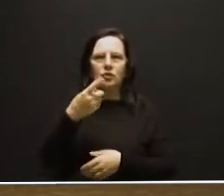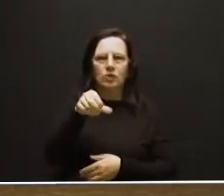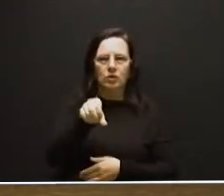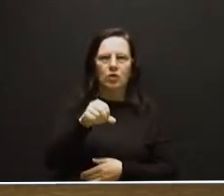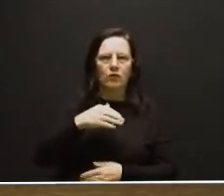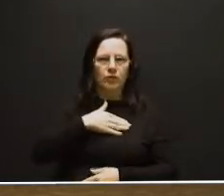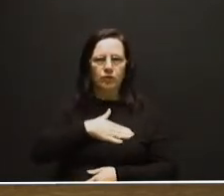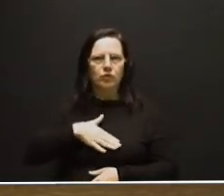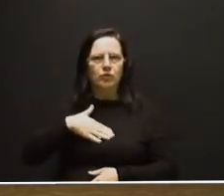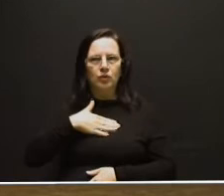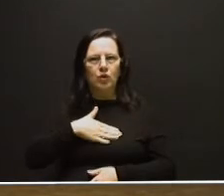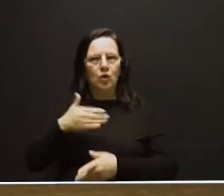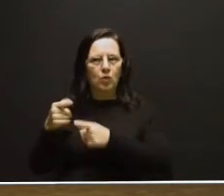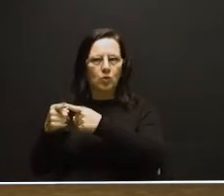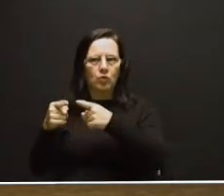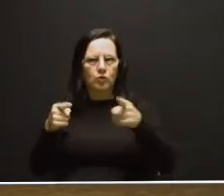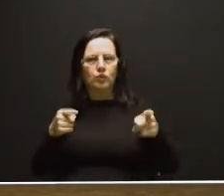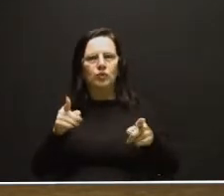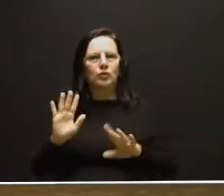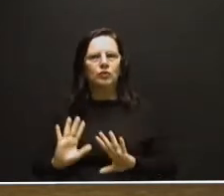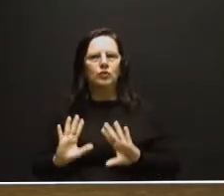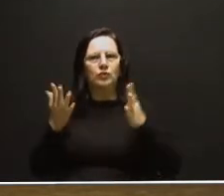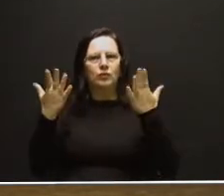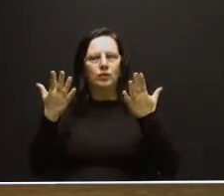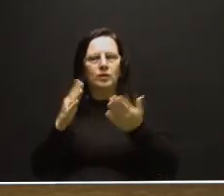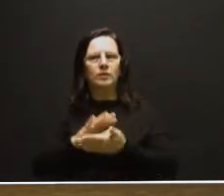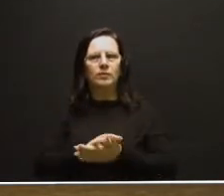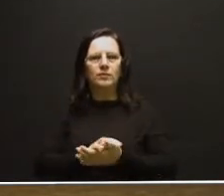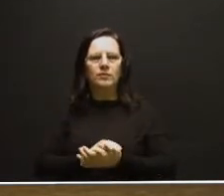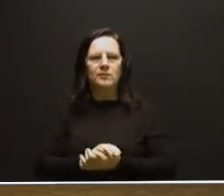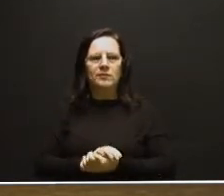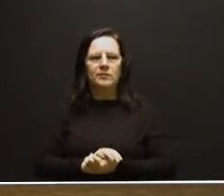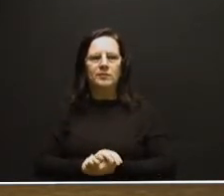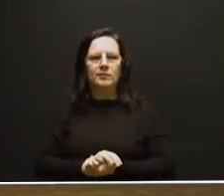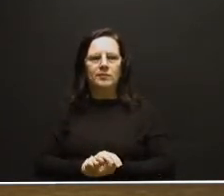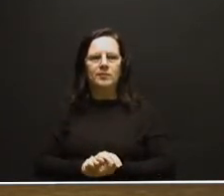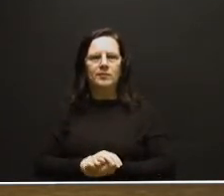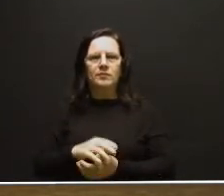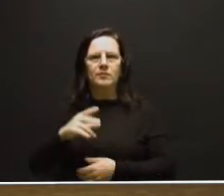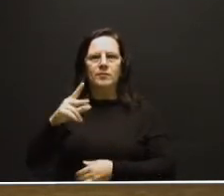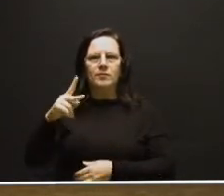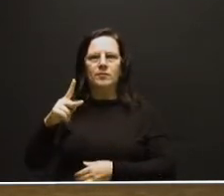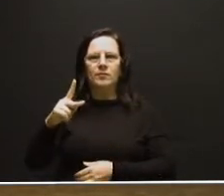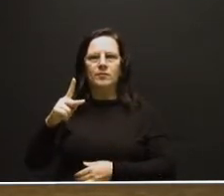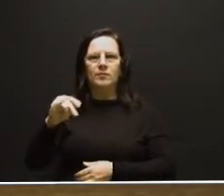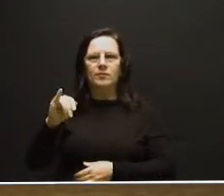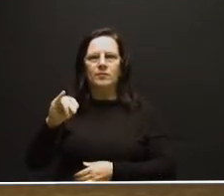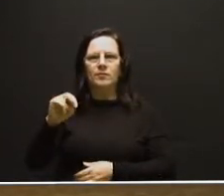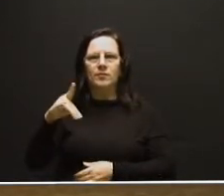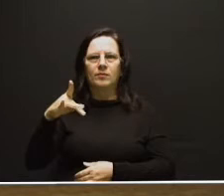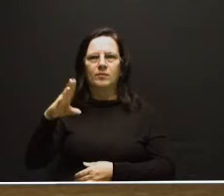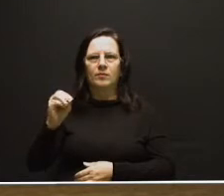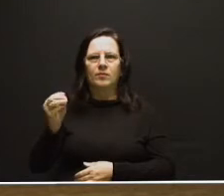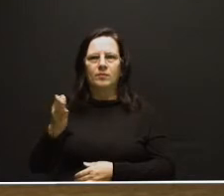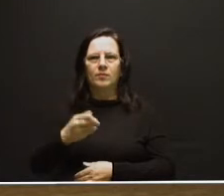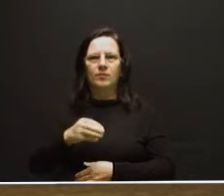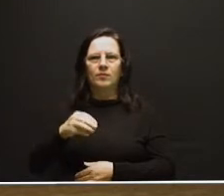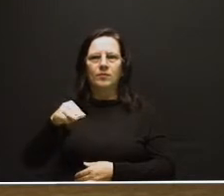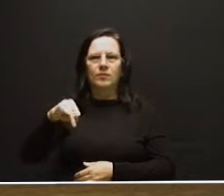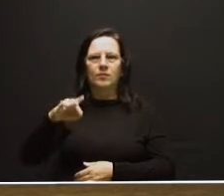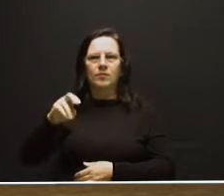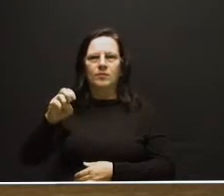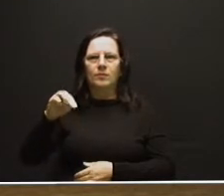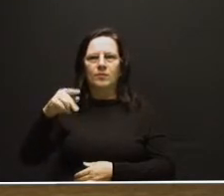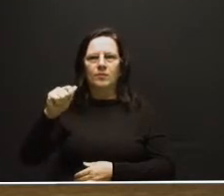inauguração no parque linear sua estréia no parque linear do pinheiro do miranda e é desenvolvido pelo em cena